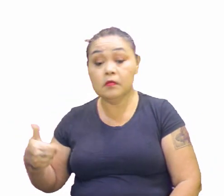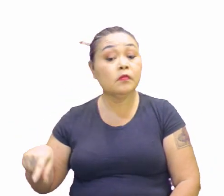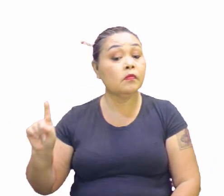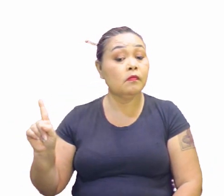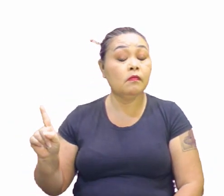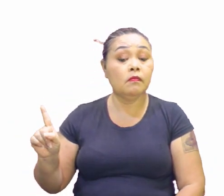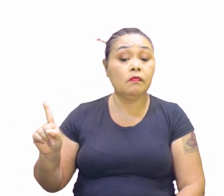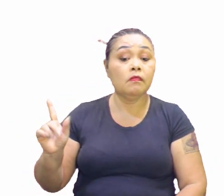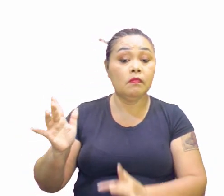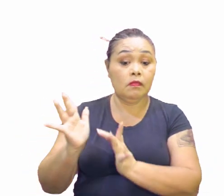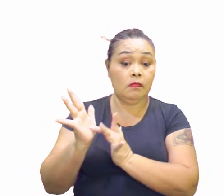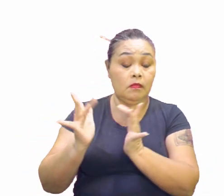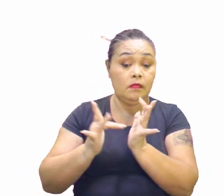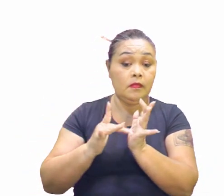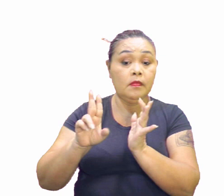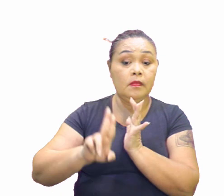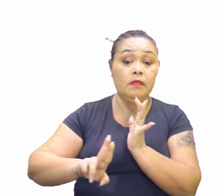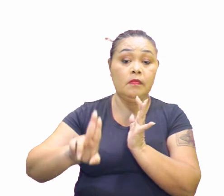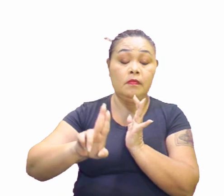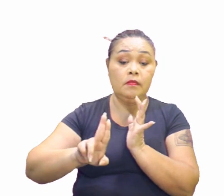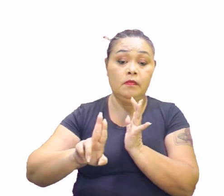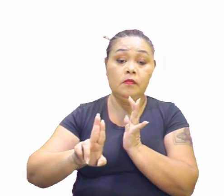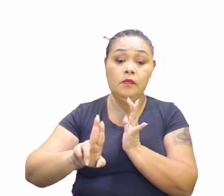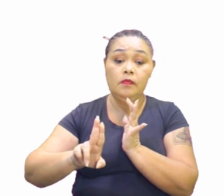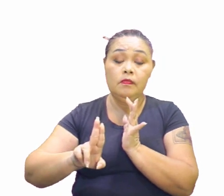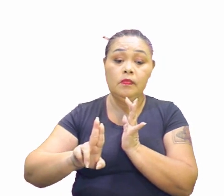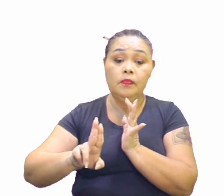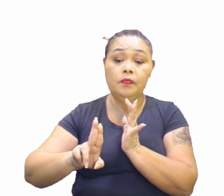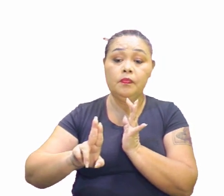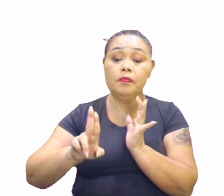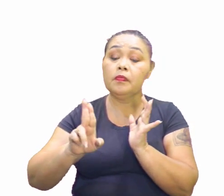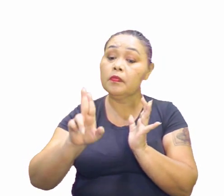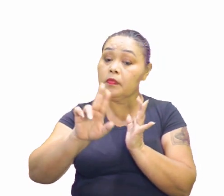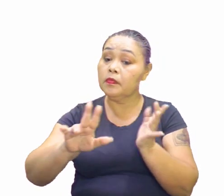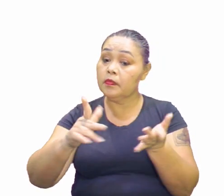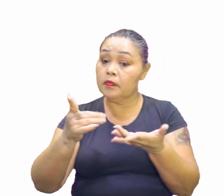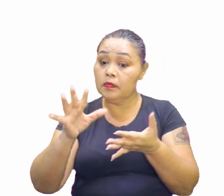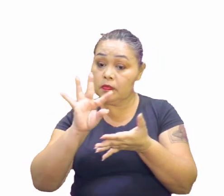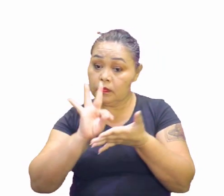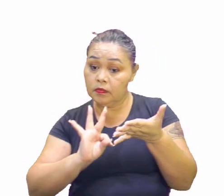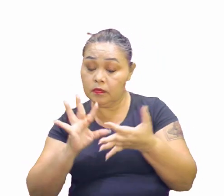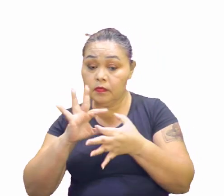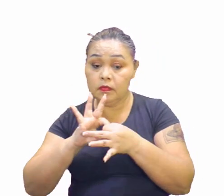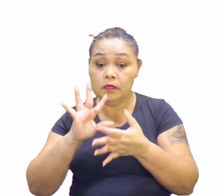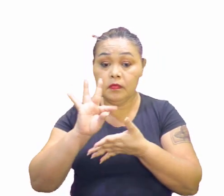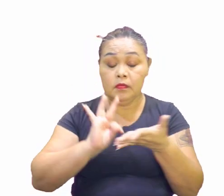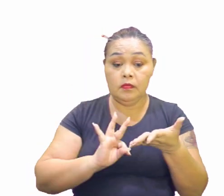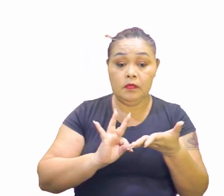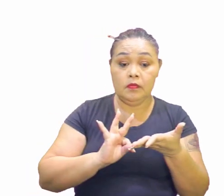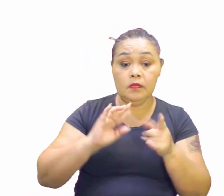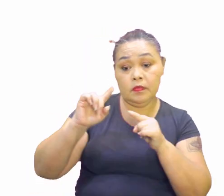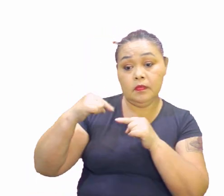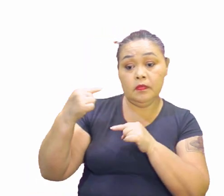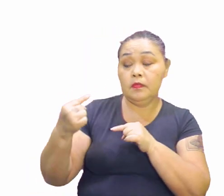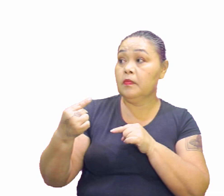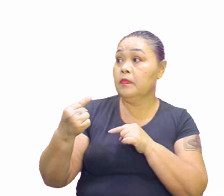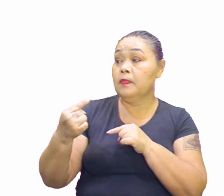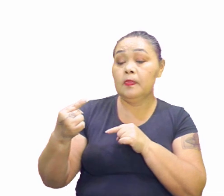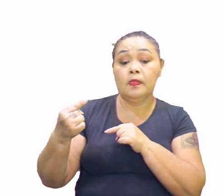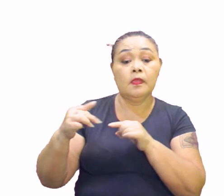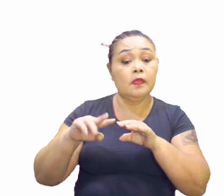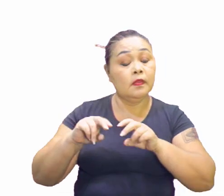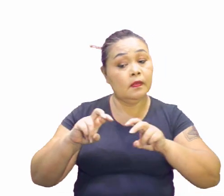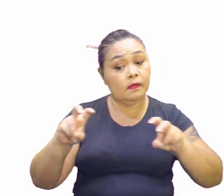E aqui, usando essa questão da intertextualidade, vai aparecer o quê? Lá,